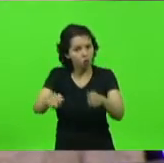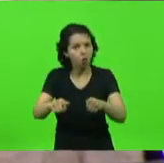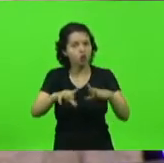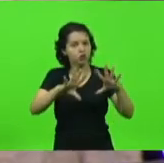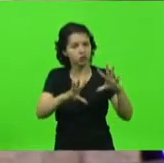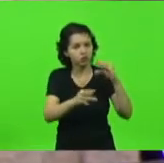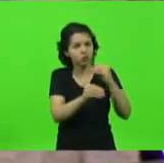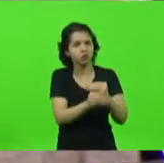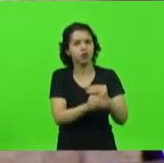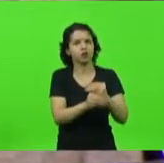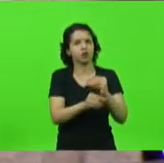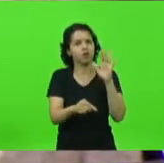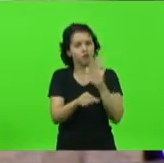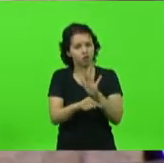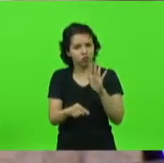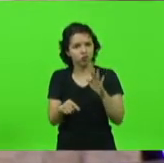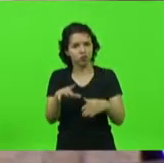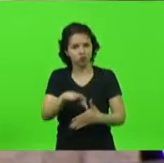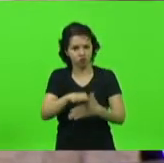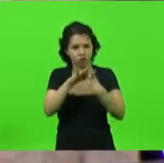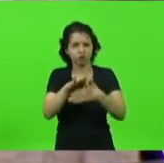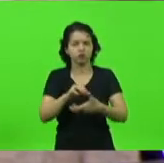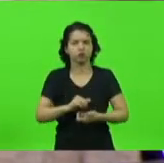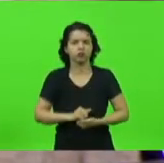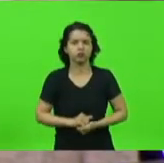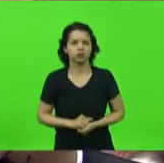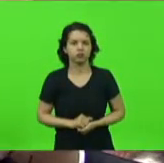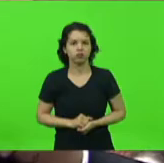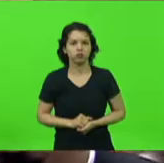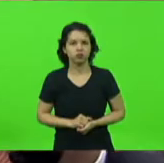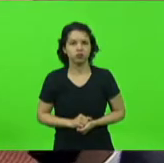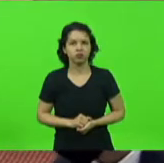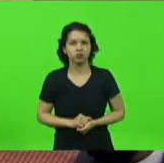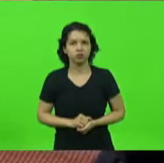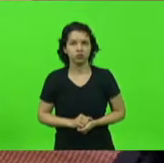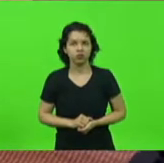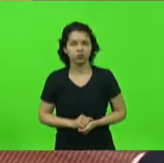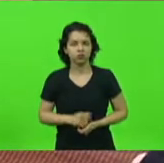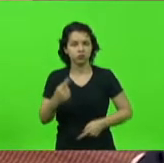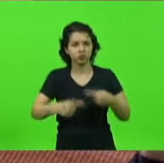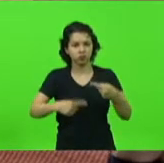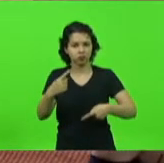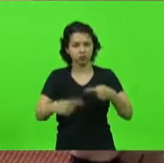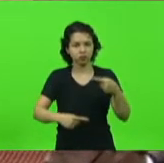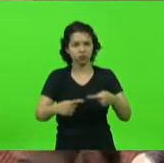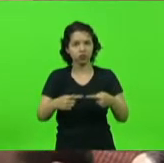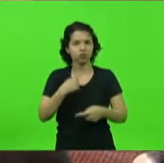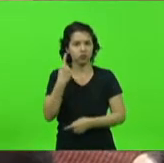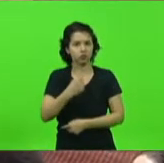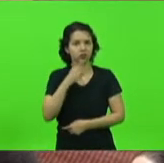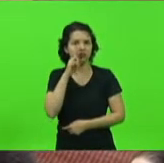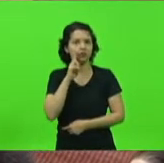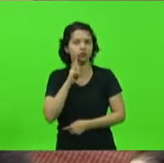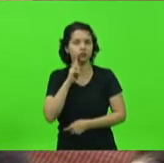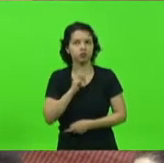a favor desse destaque. Senhor presidente. Para discutir a matéria, com a palavra o deputado Ivanatis.